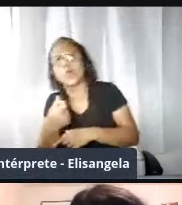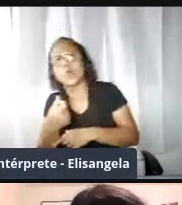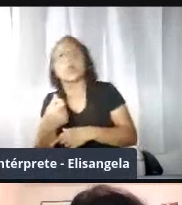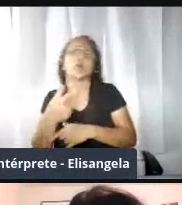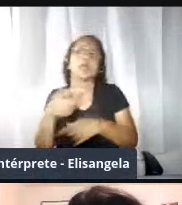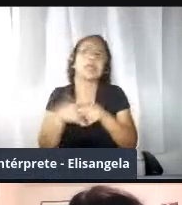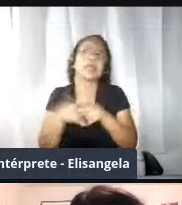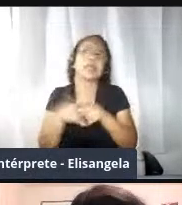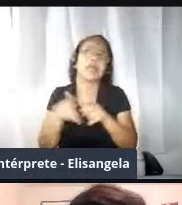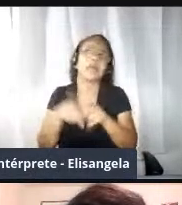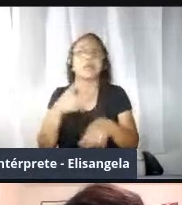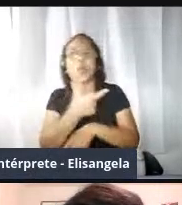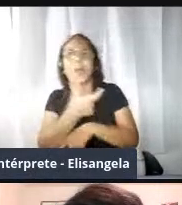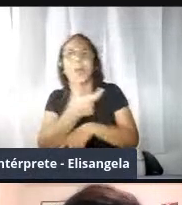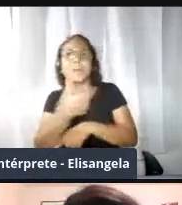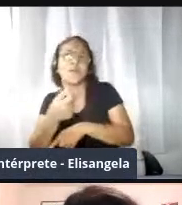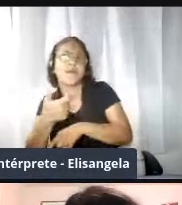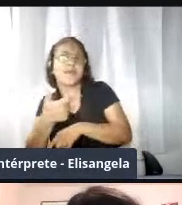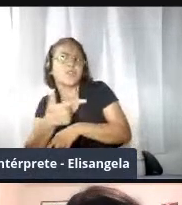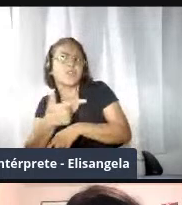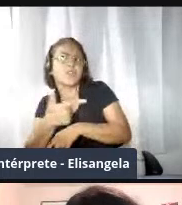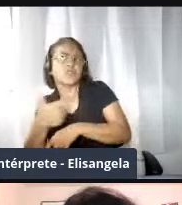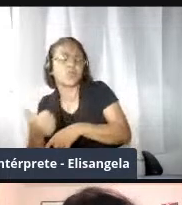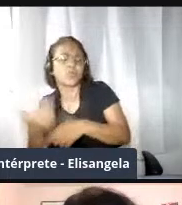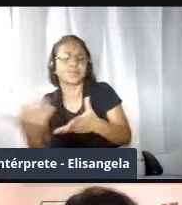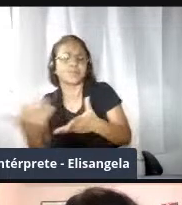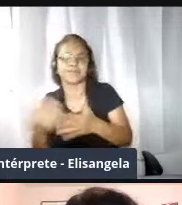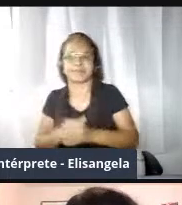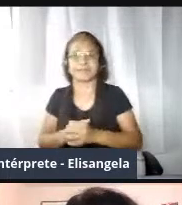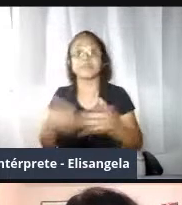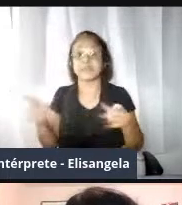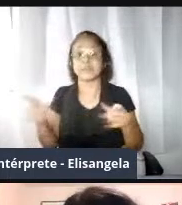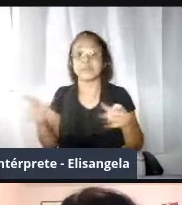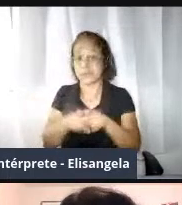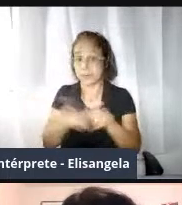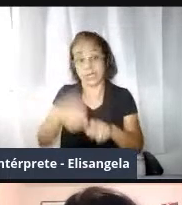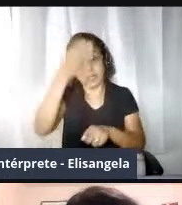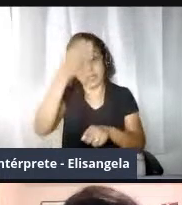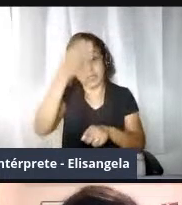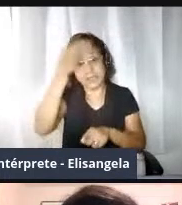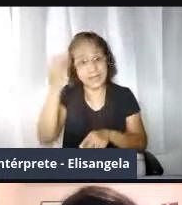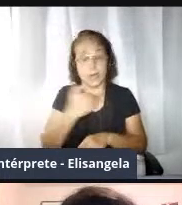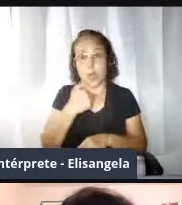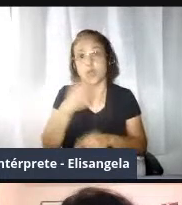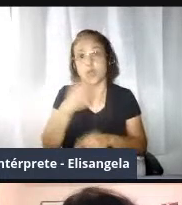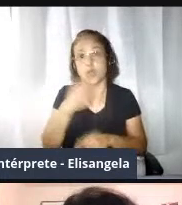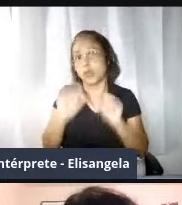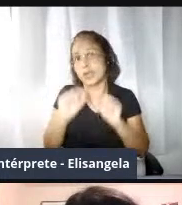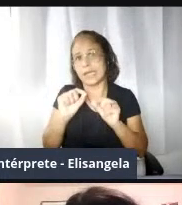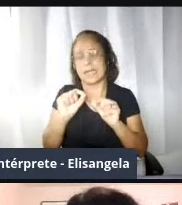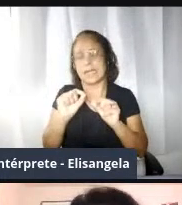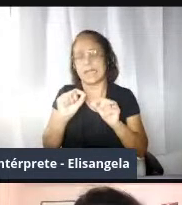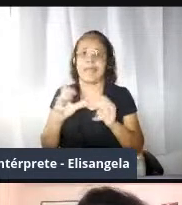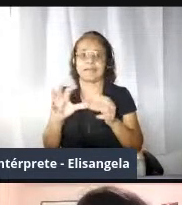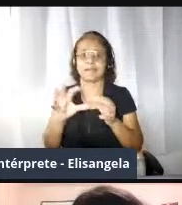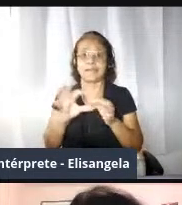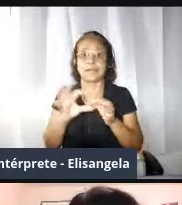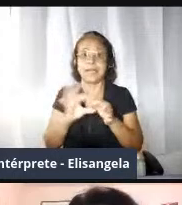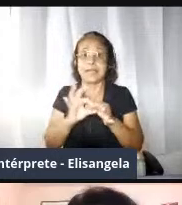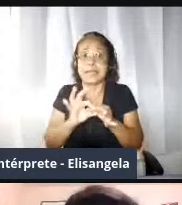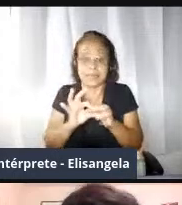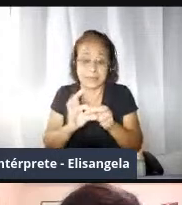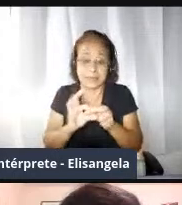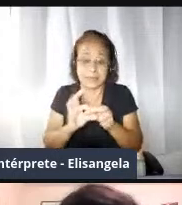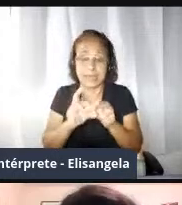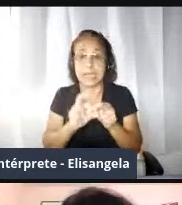Além disso, não dá para esquecer uma coisa importantíssima, que é uma democratização da universidade, né? Lenta,